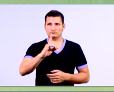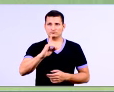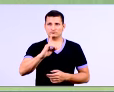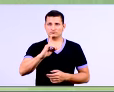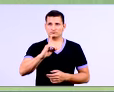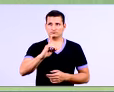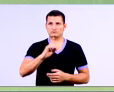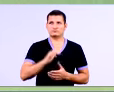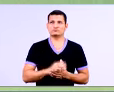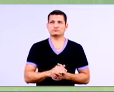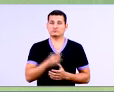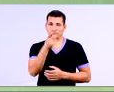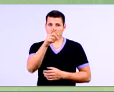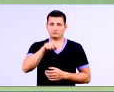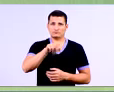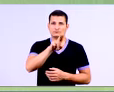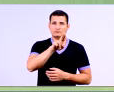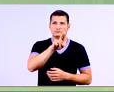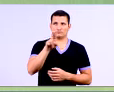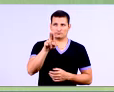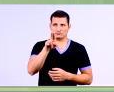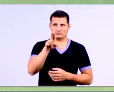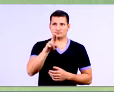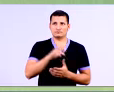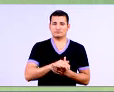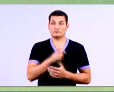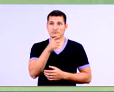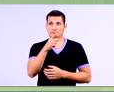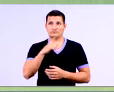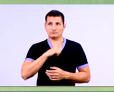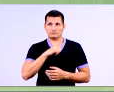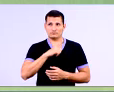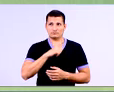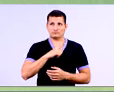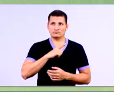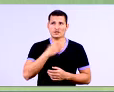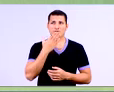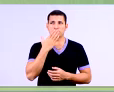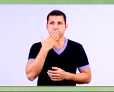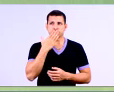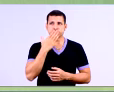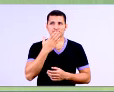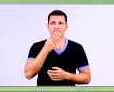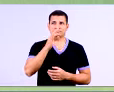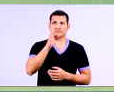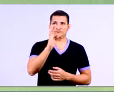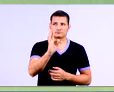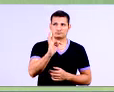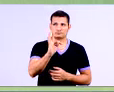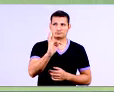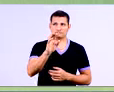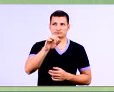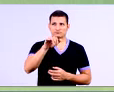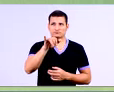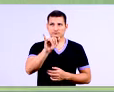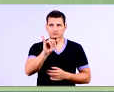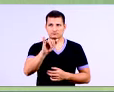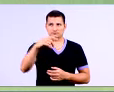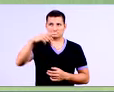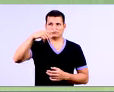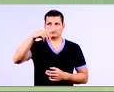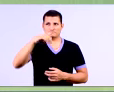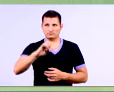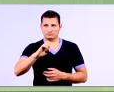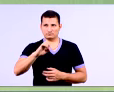que aqui neste caso se chama name, e ele possui um type, um tipo, que aqui neste caso é o